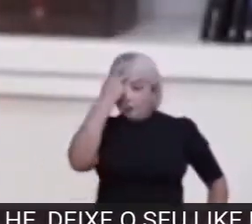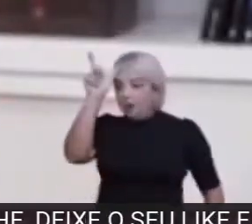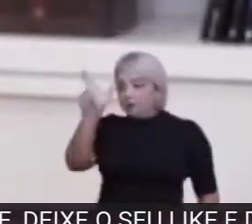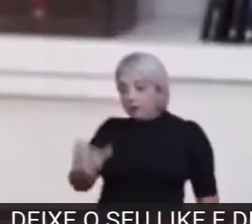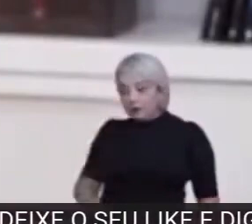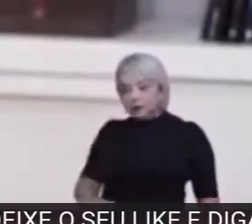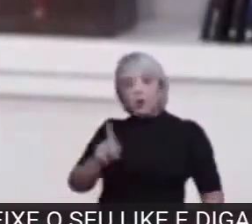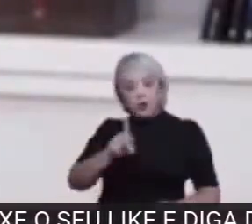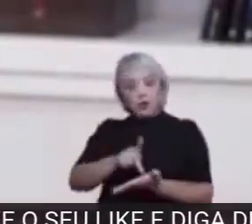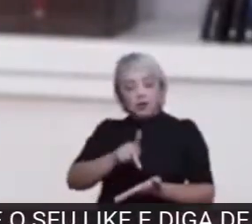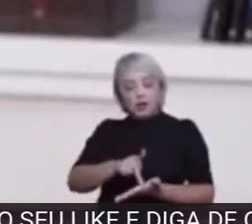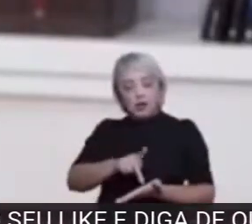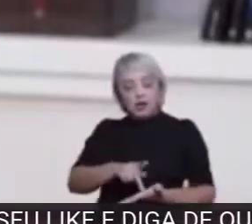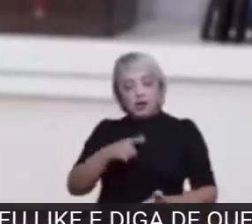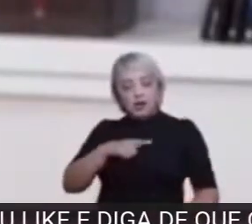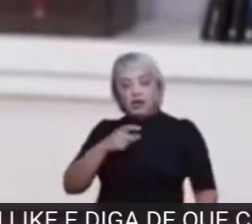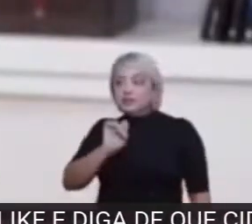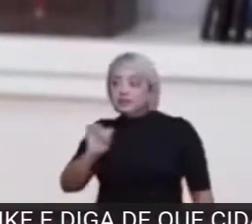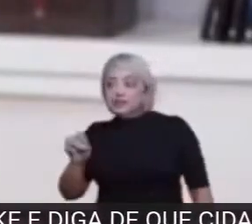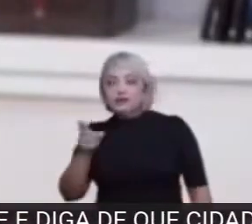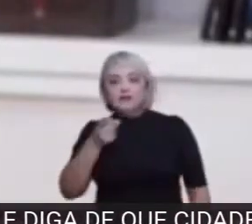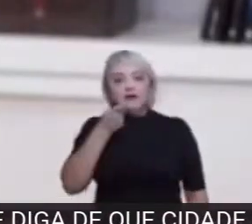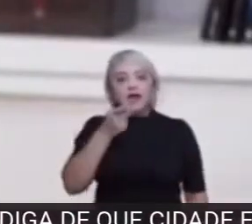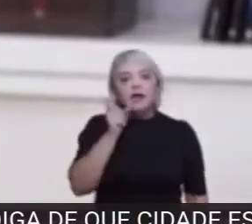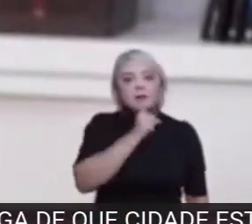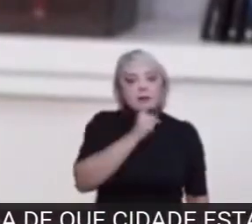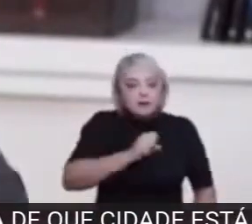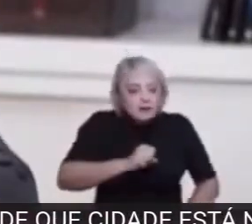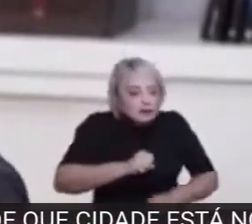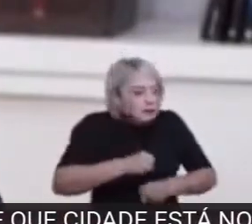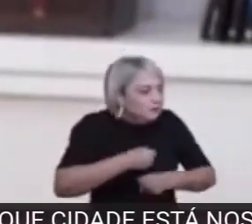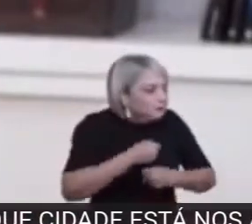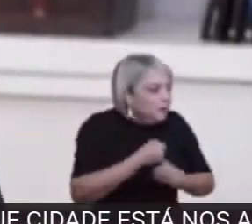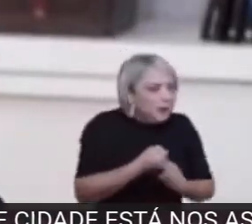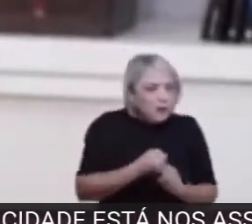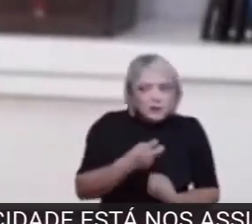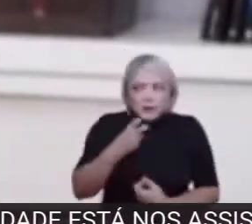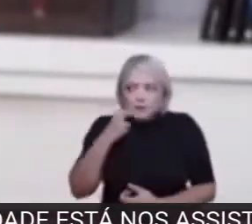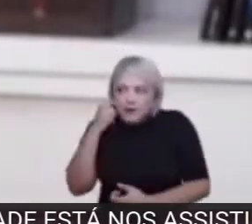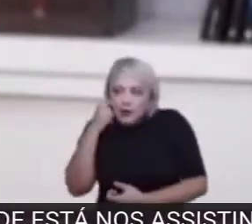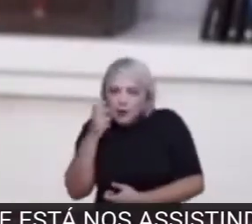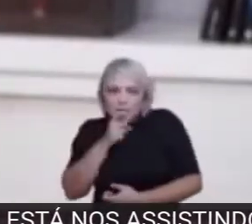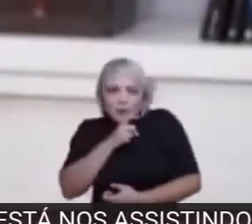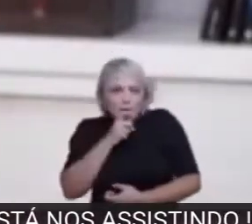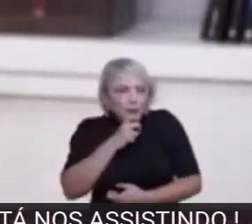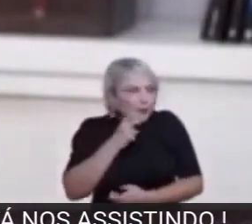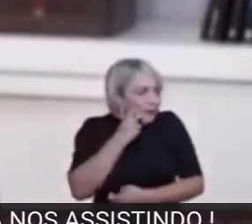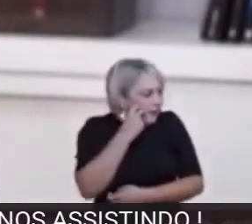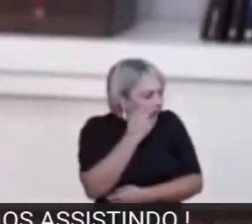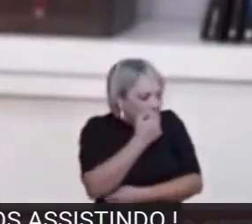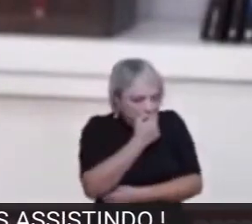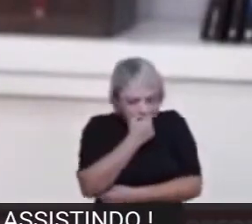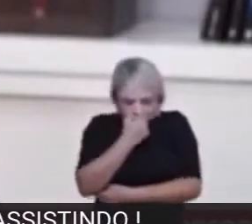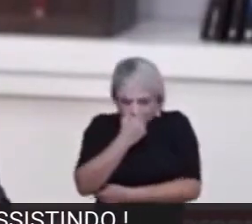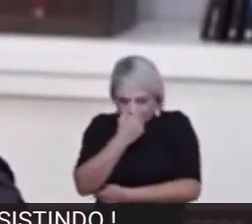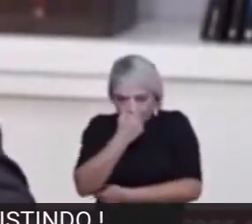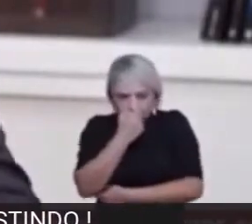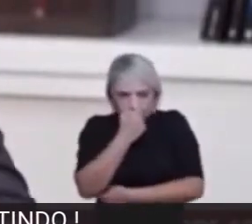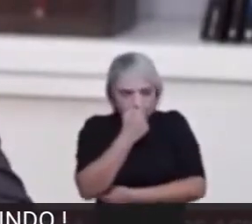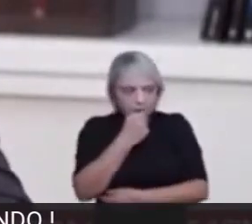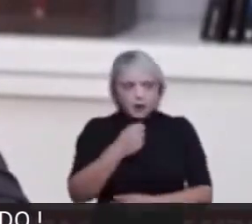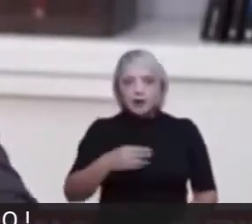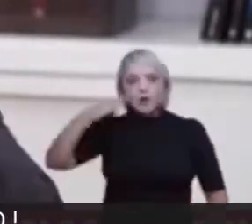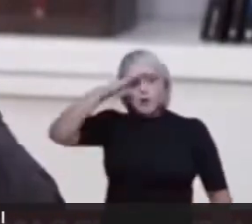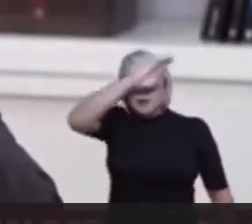tiver que contar a mentira, faz um esforço tremendo para contar mentira, fica vermelho, sabe? Ele não.